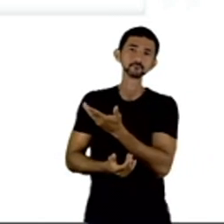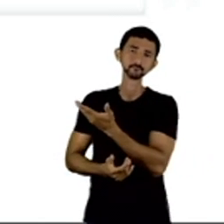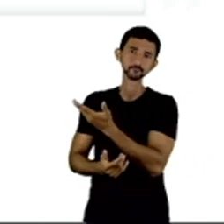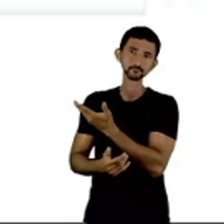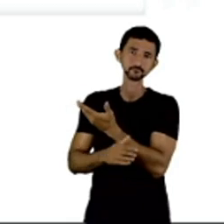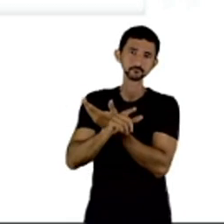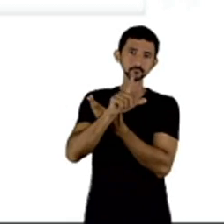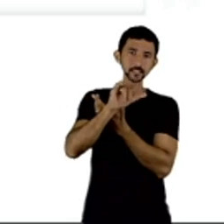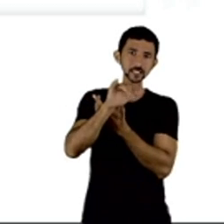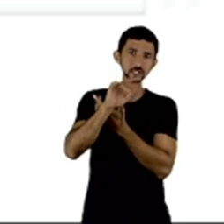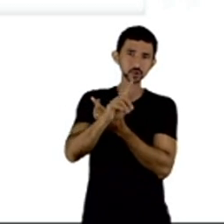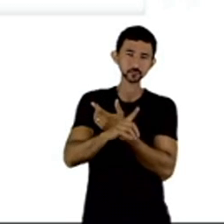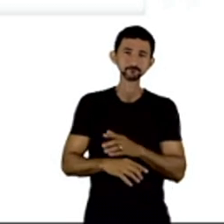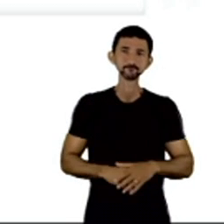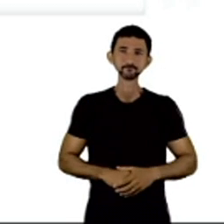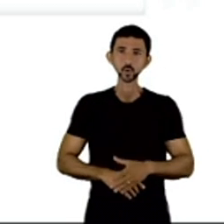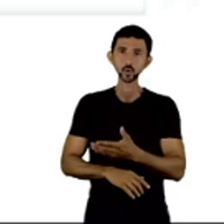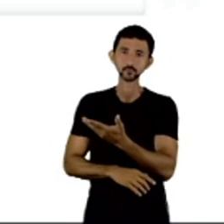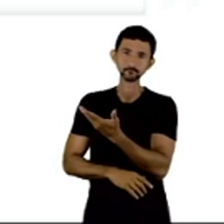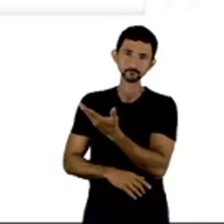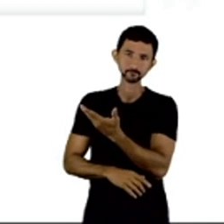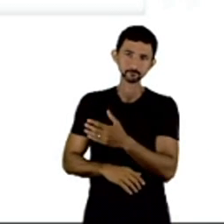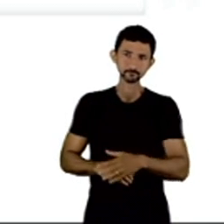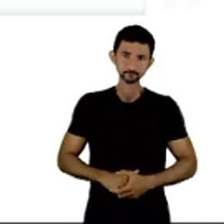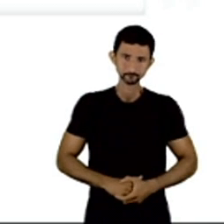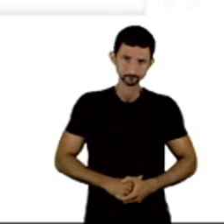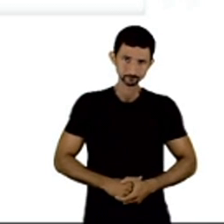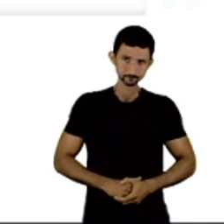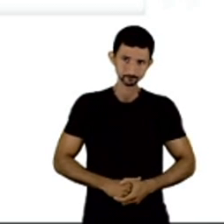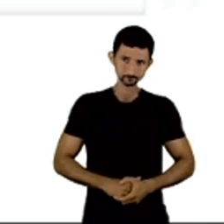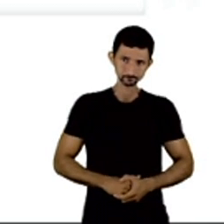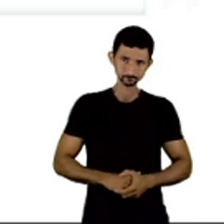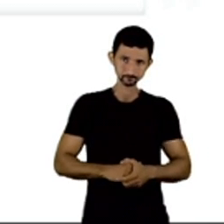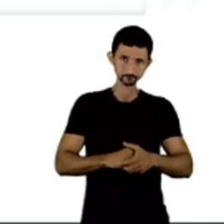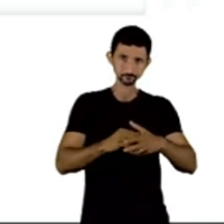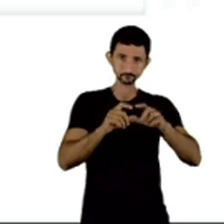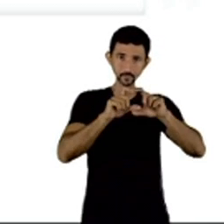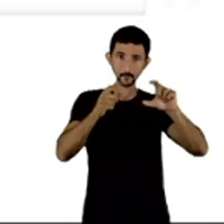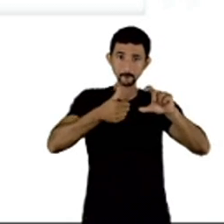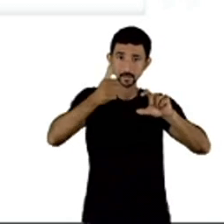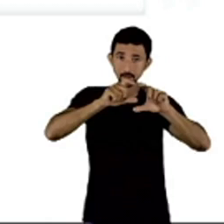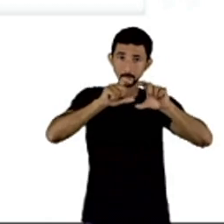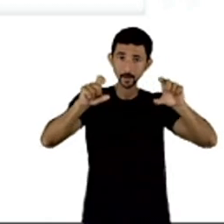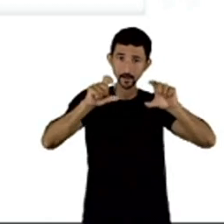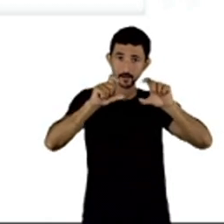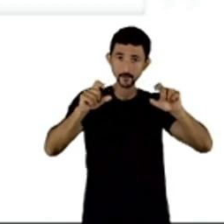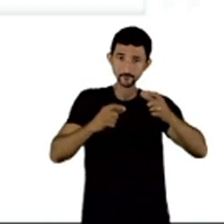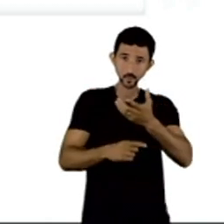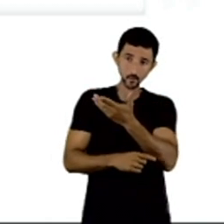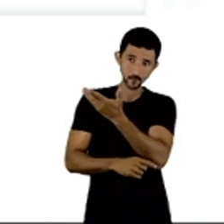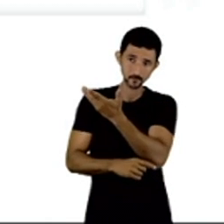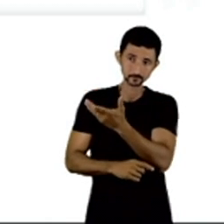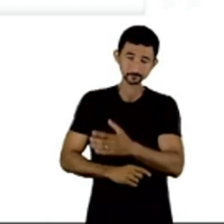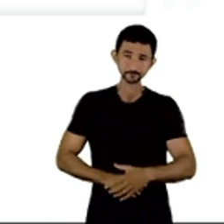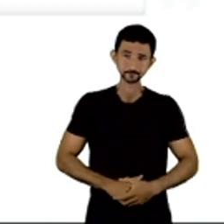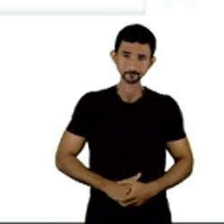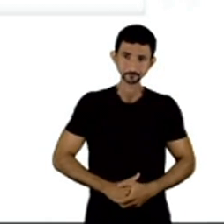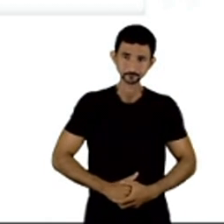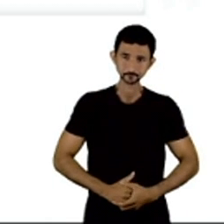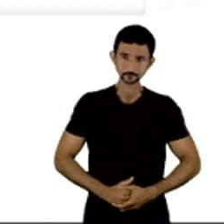lead, tá? Então veja que aí nós temos, mais uma vez, o primeiro parágrafo sendo representado por esse